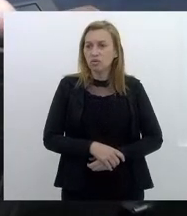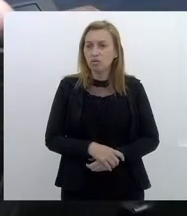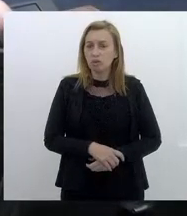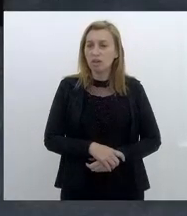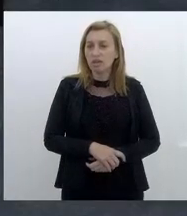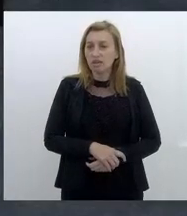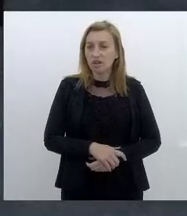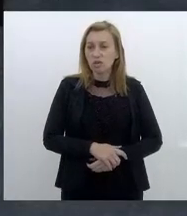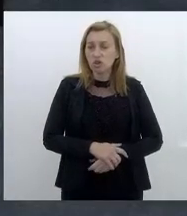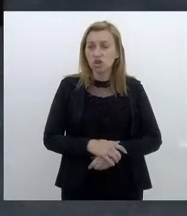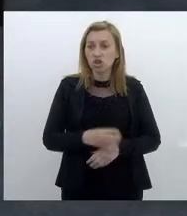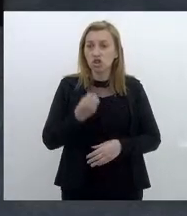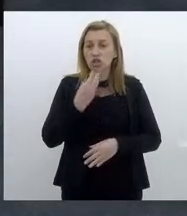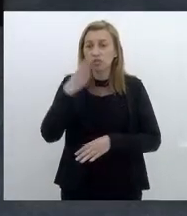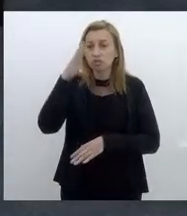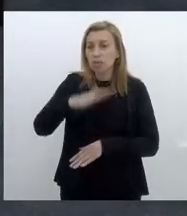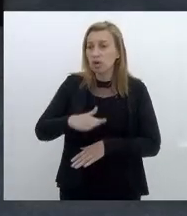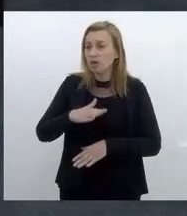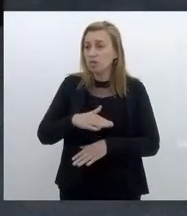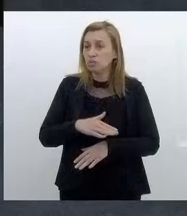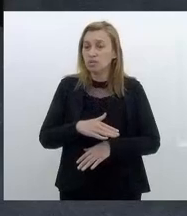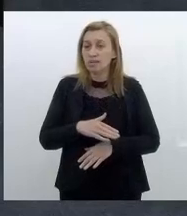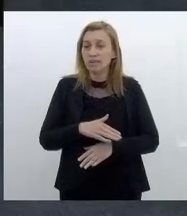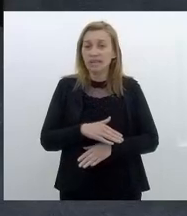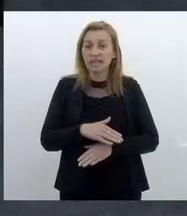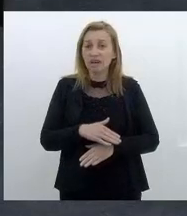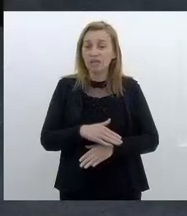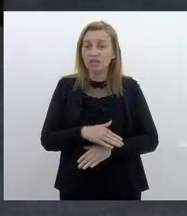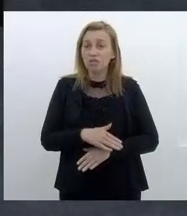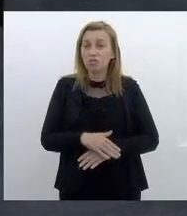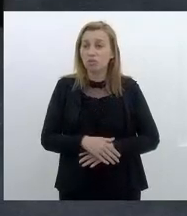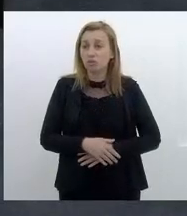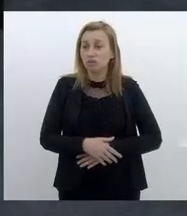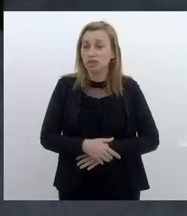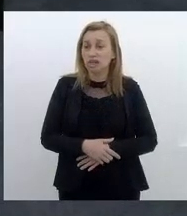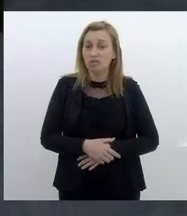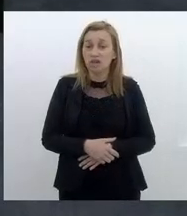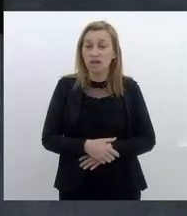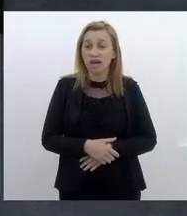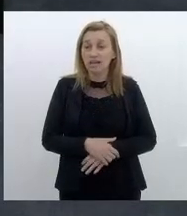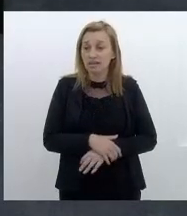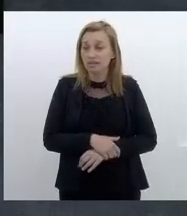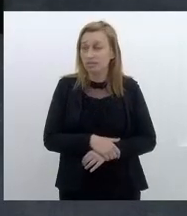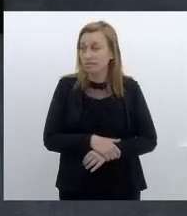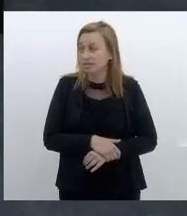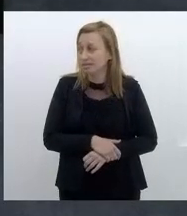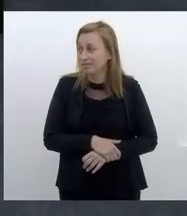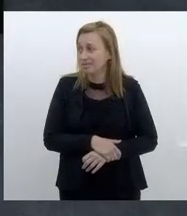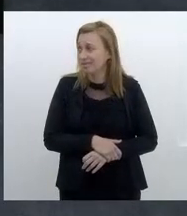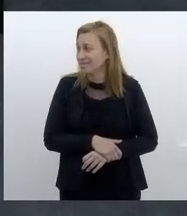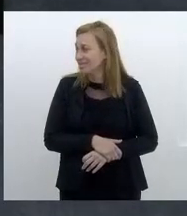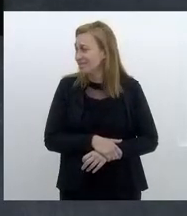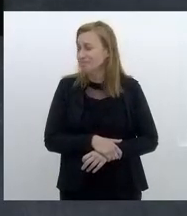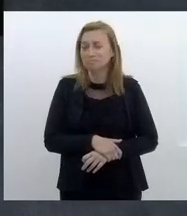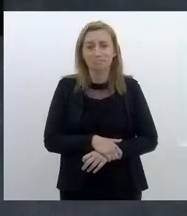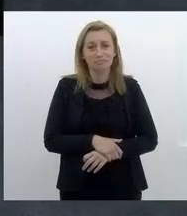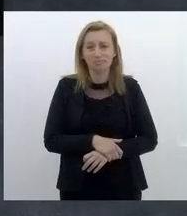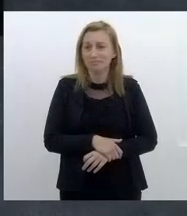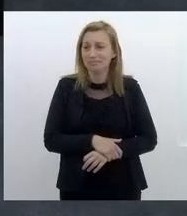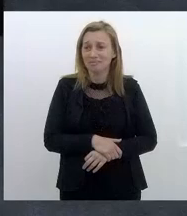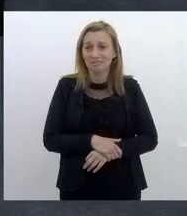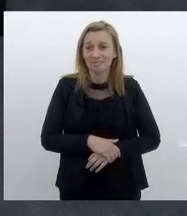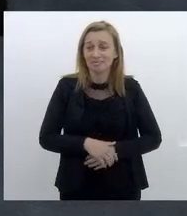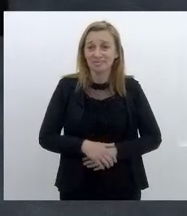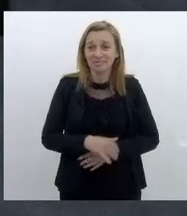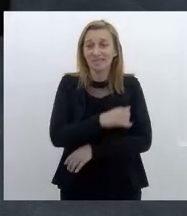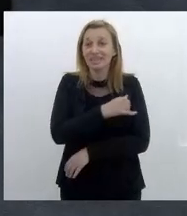a qual comprimento jamais membros de dar um e na mesa é estamos falando aqui sobre